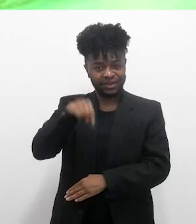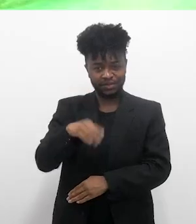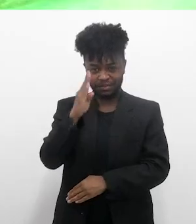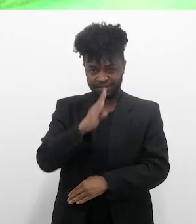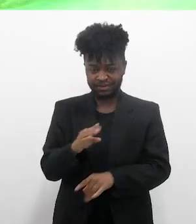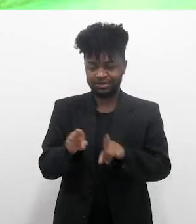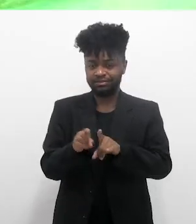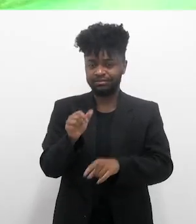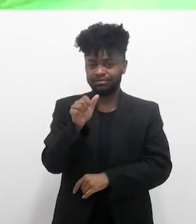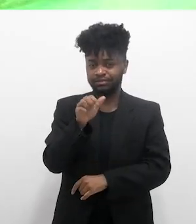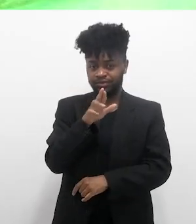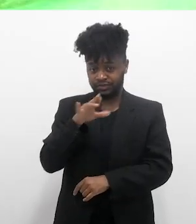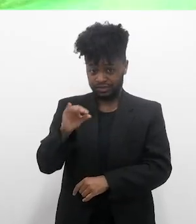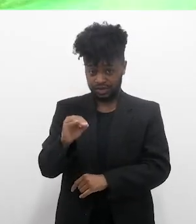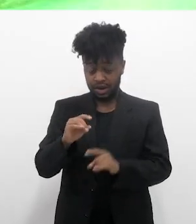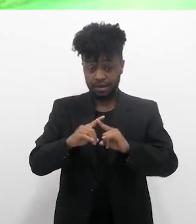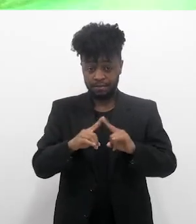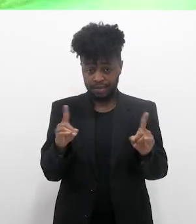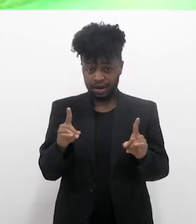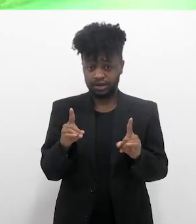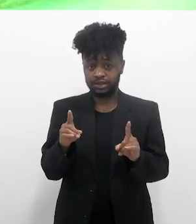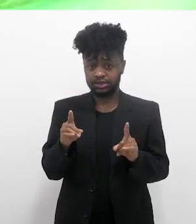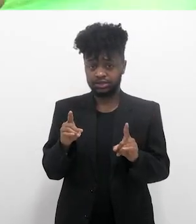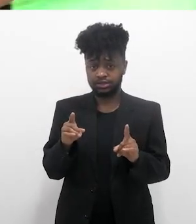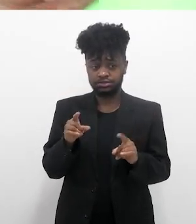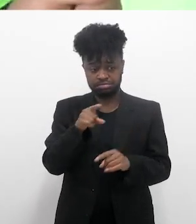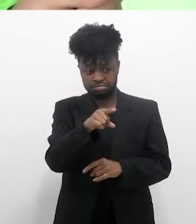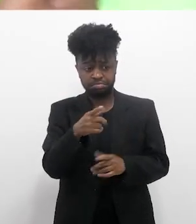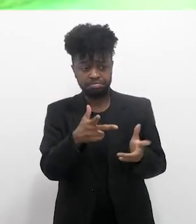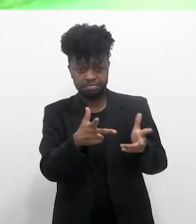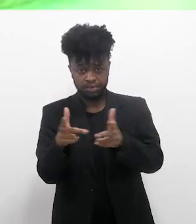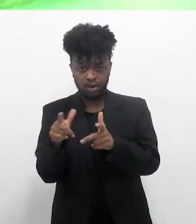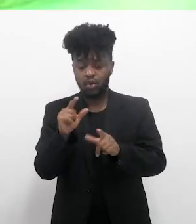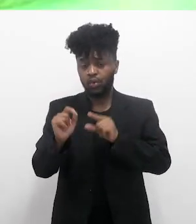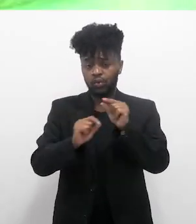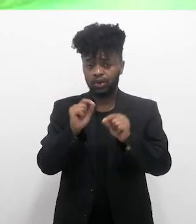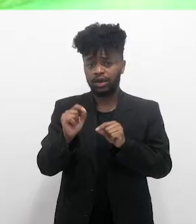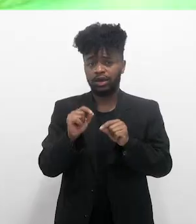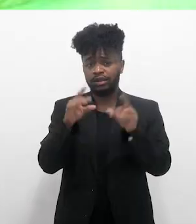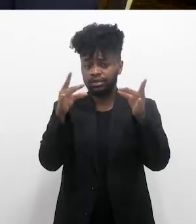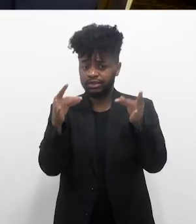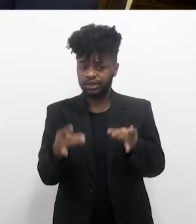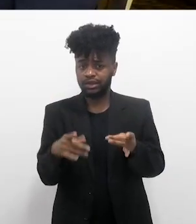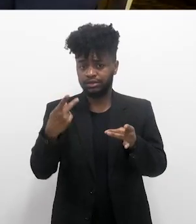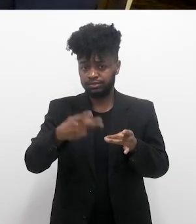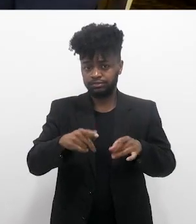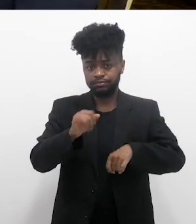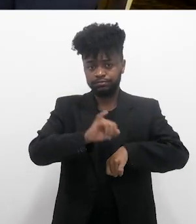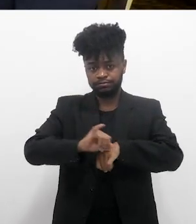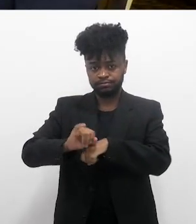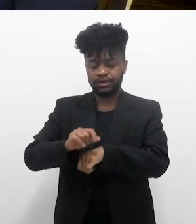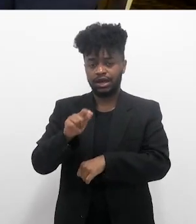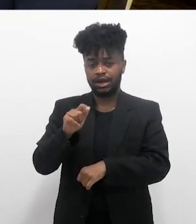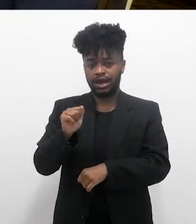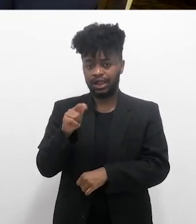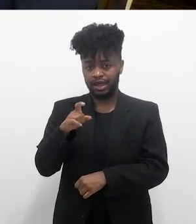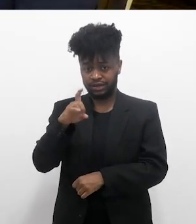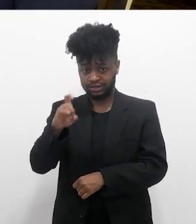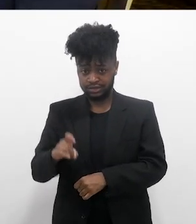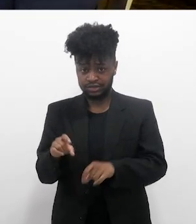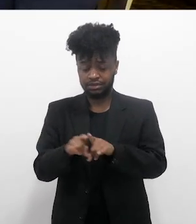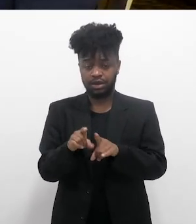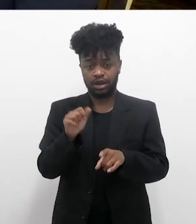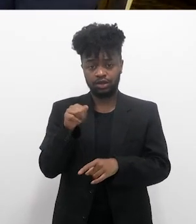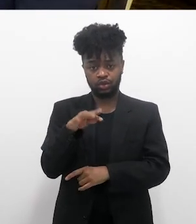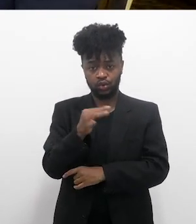de Janeiro, você pôde ver cada detalhe da exposição que o Alex e o Antônio também contribuíram